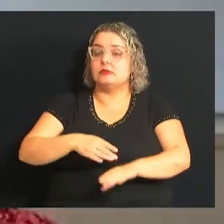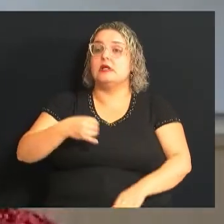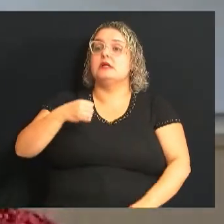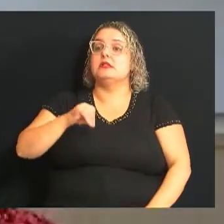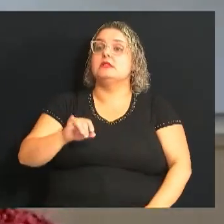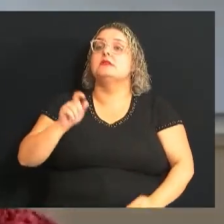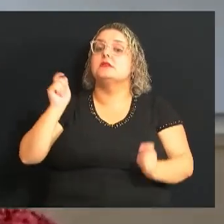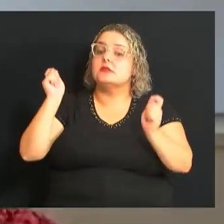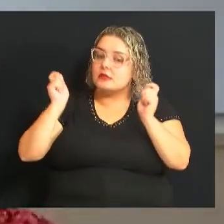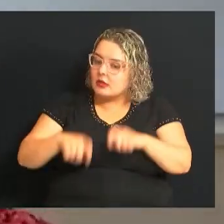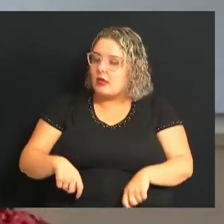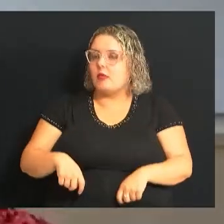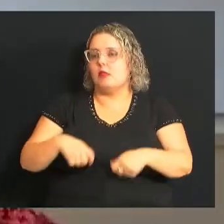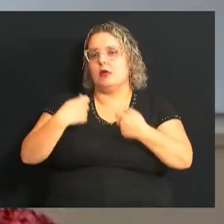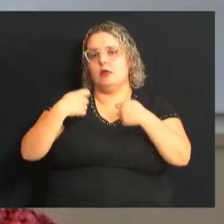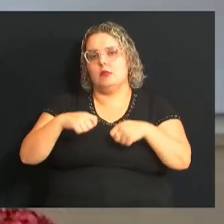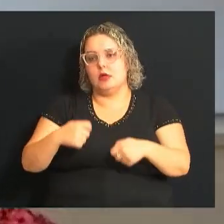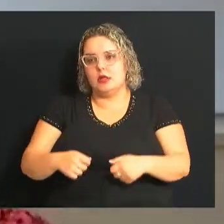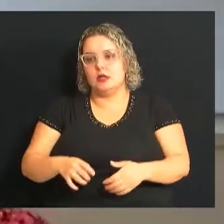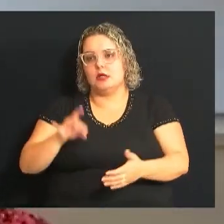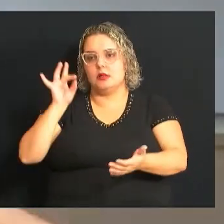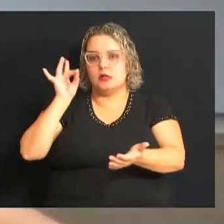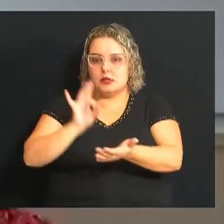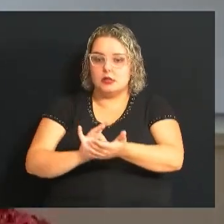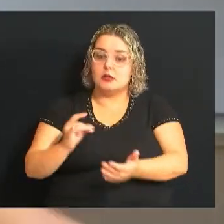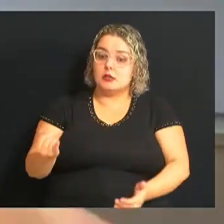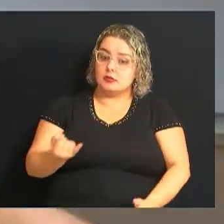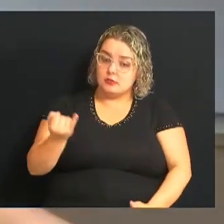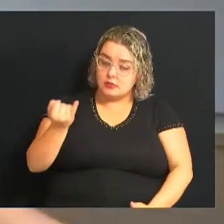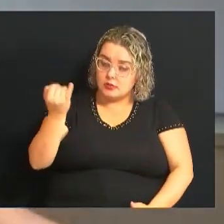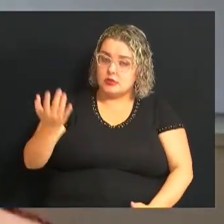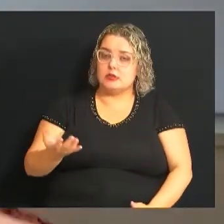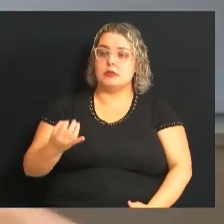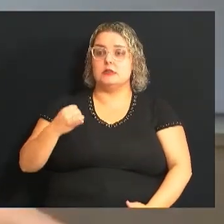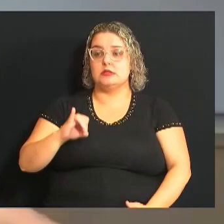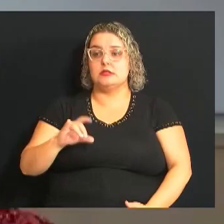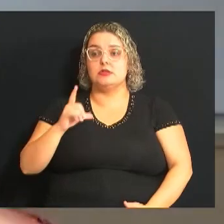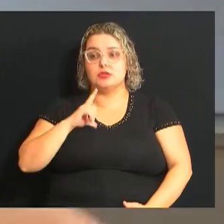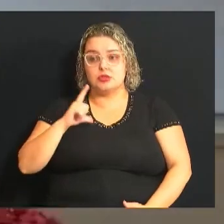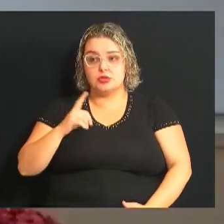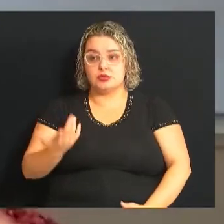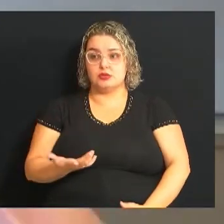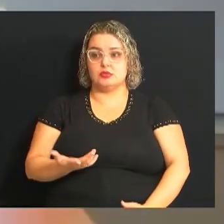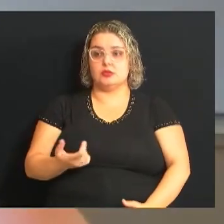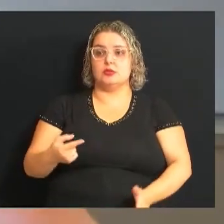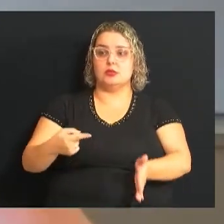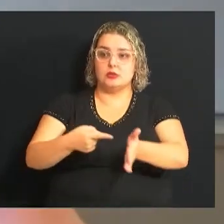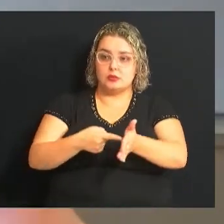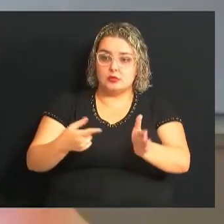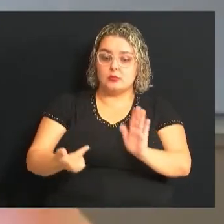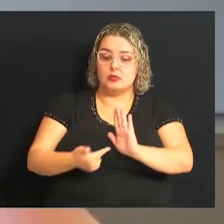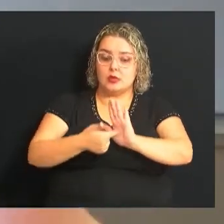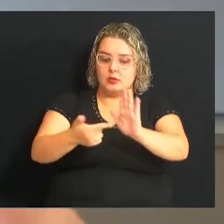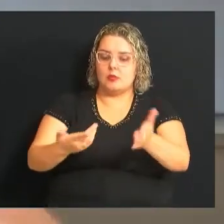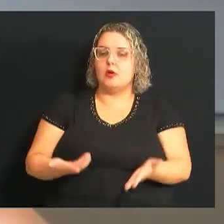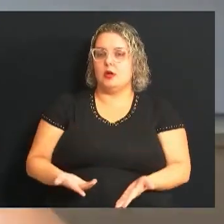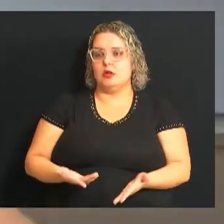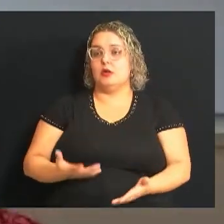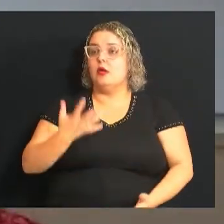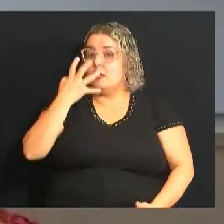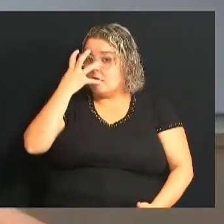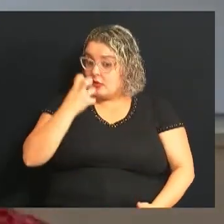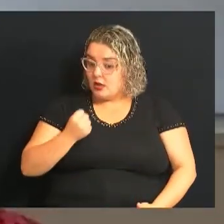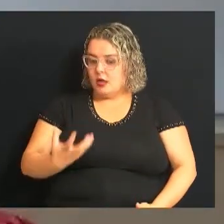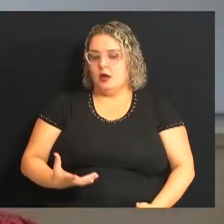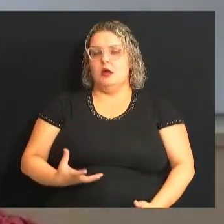for necessário e importante e se houver uma demonstração forte de que alguma coisa está acontecendo,